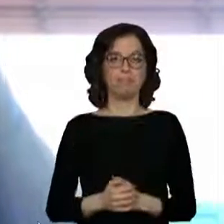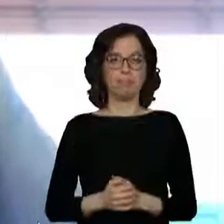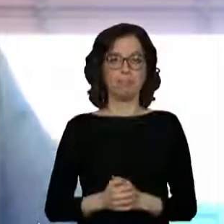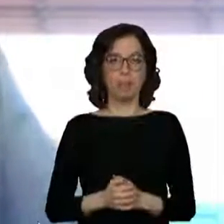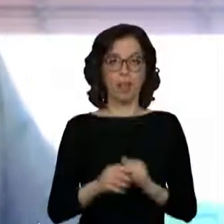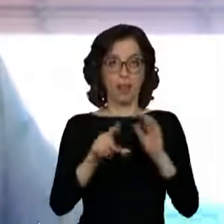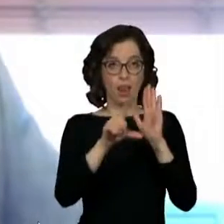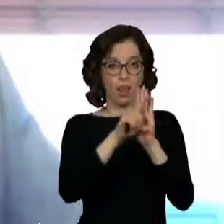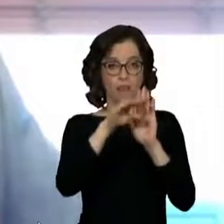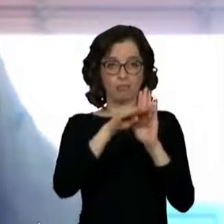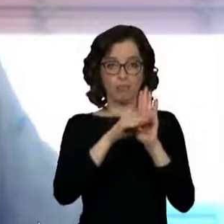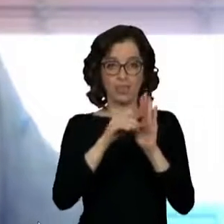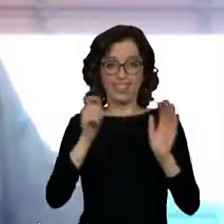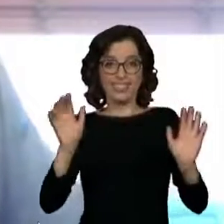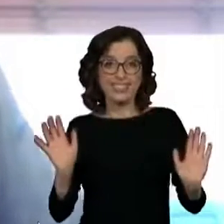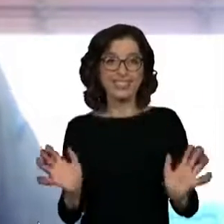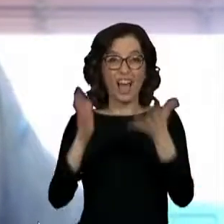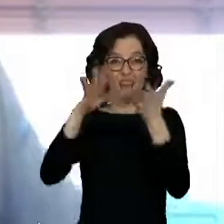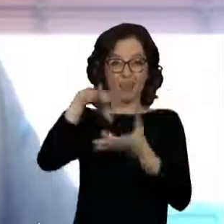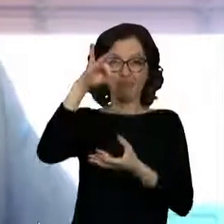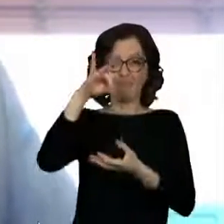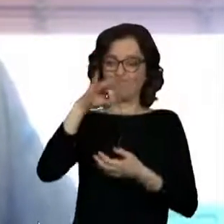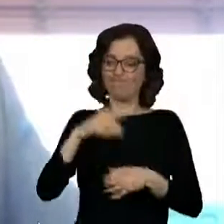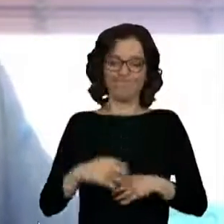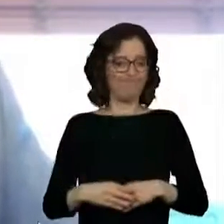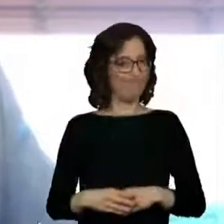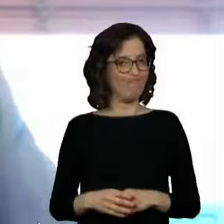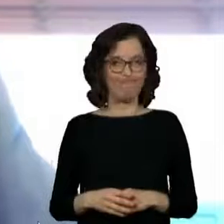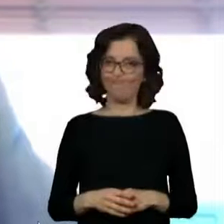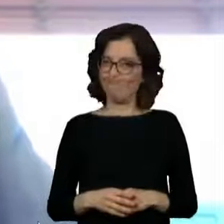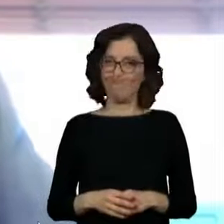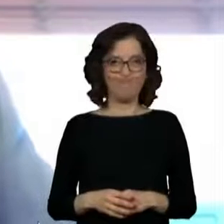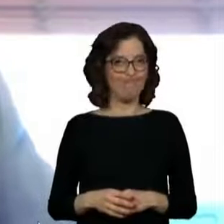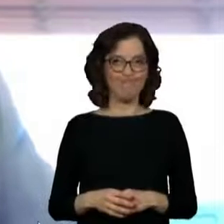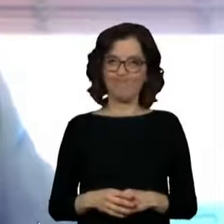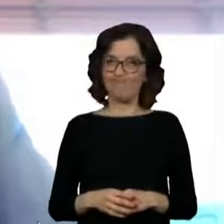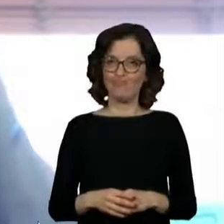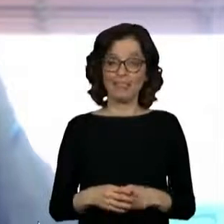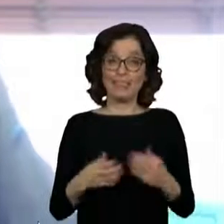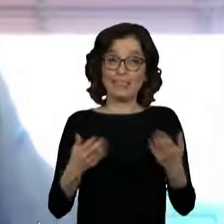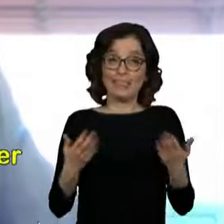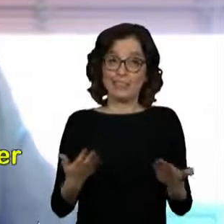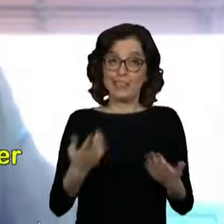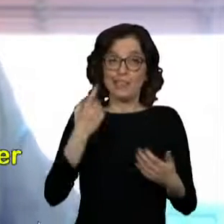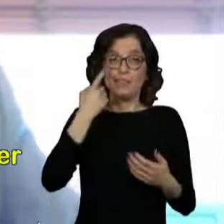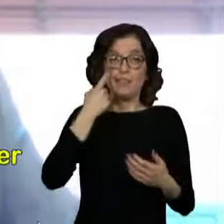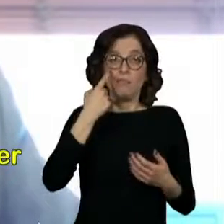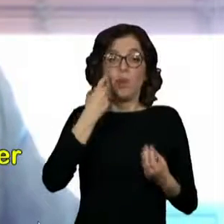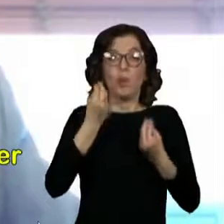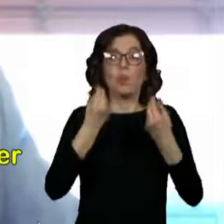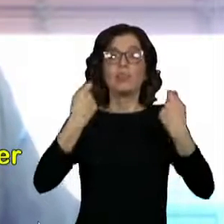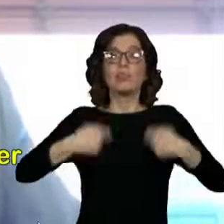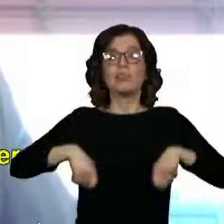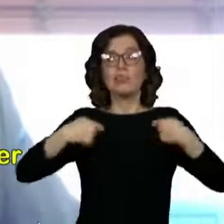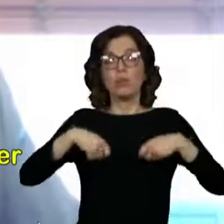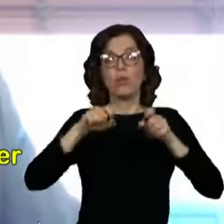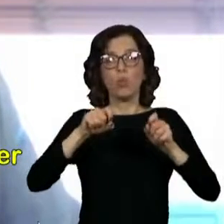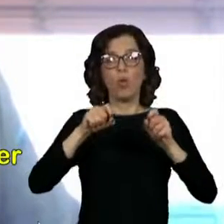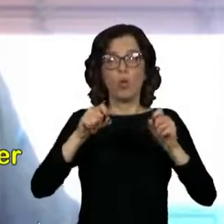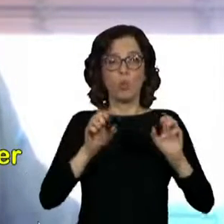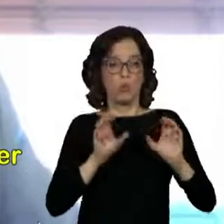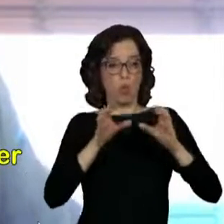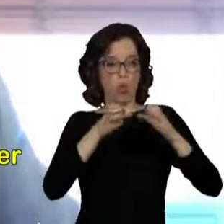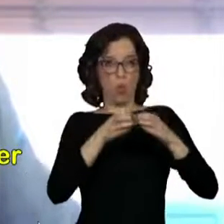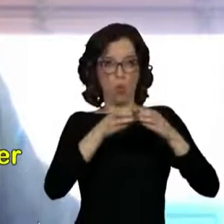Look, neither rules nor norms are ever enough to save democracy. Ultimately, it